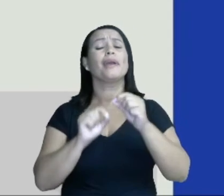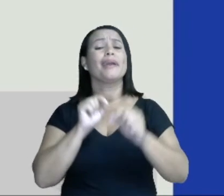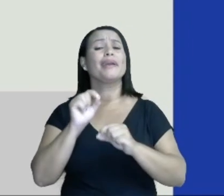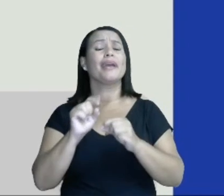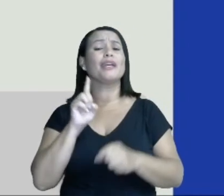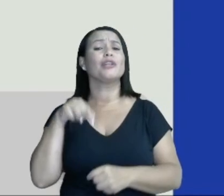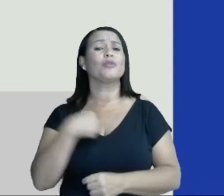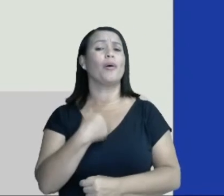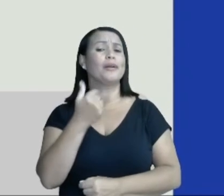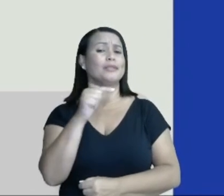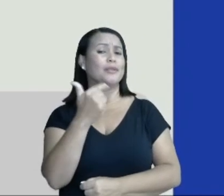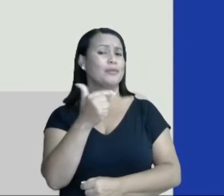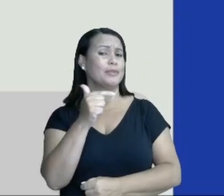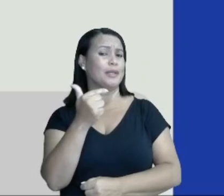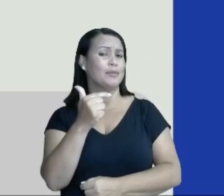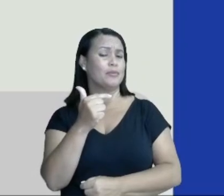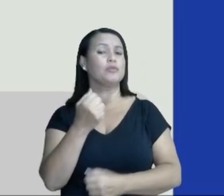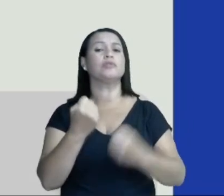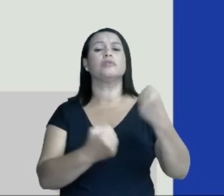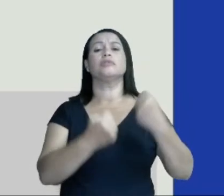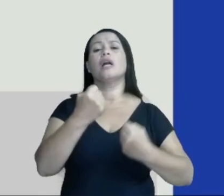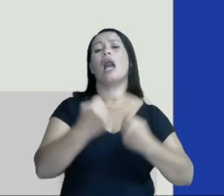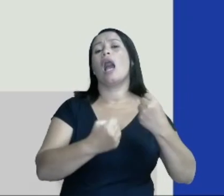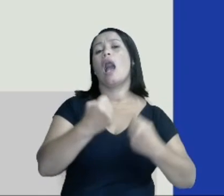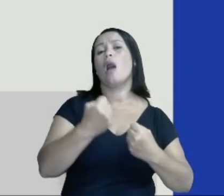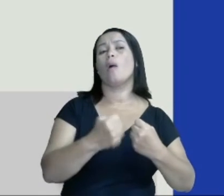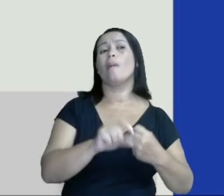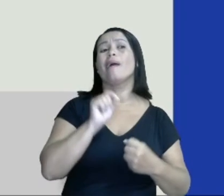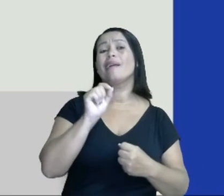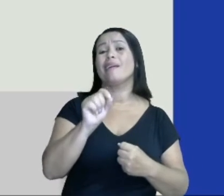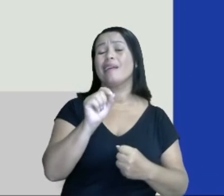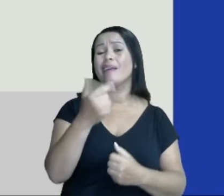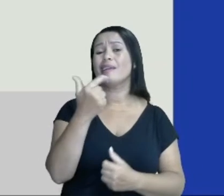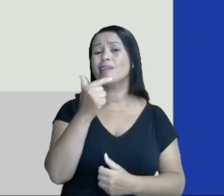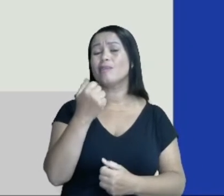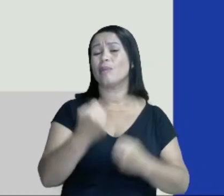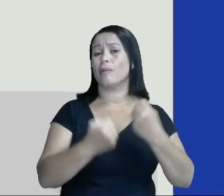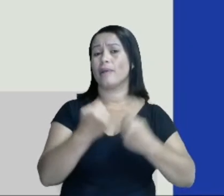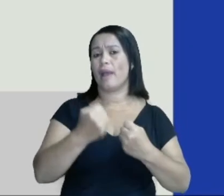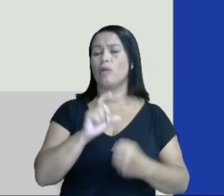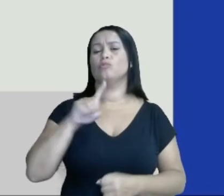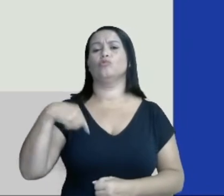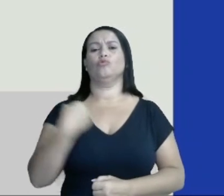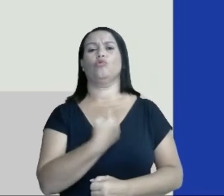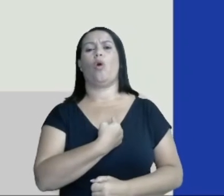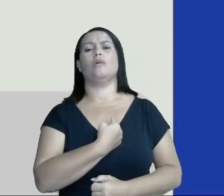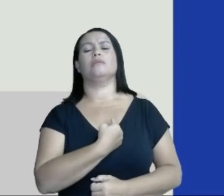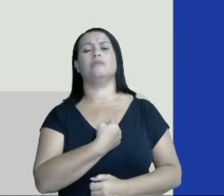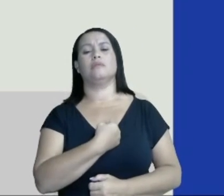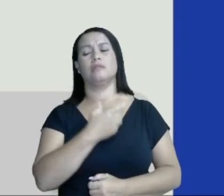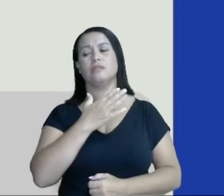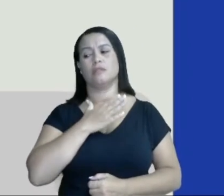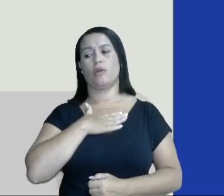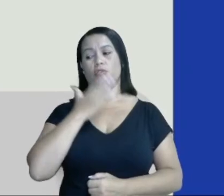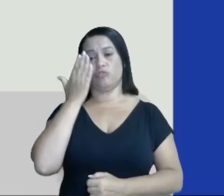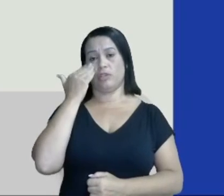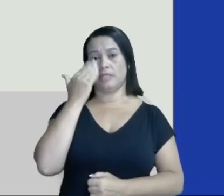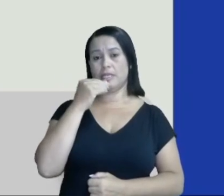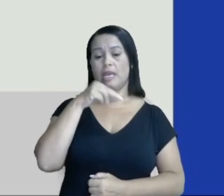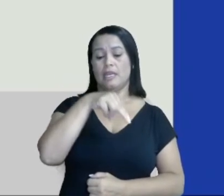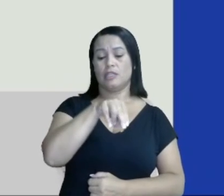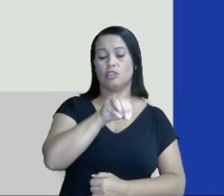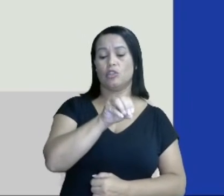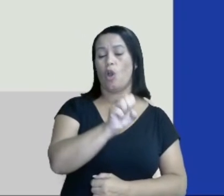é que nós não temos? Carro. E quem é que não tem o carro? nós. E aí eu já dei o spoiler da